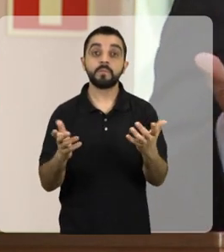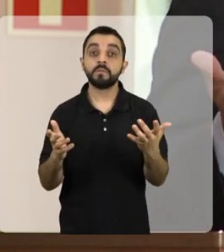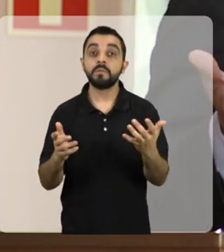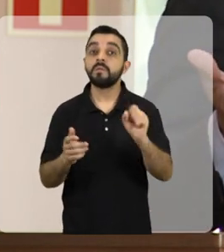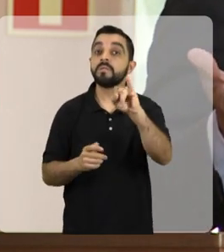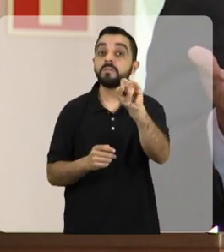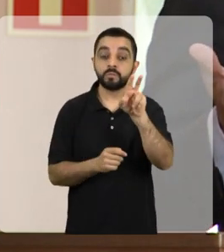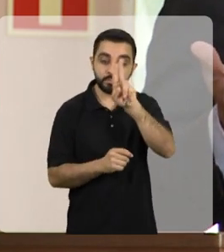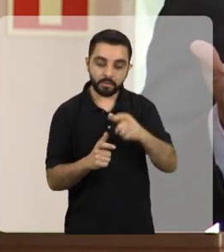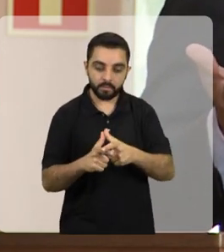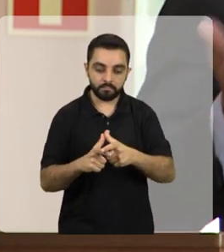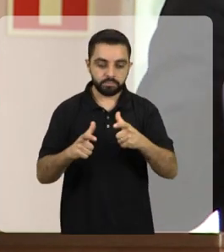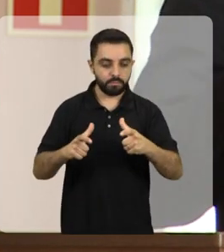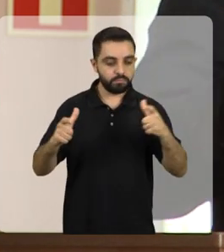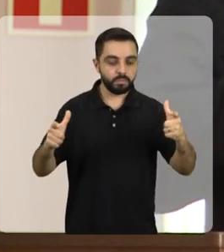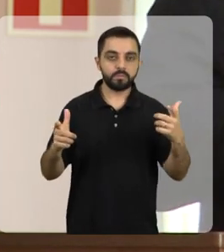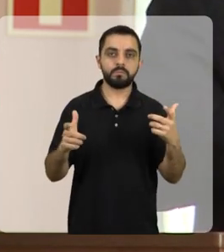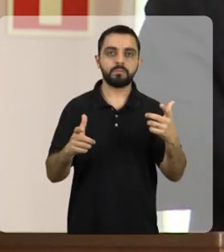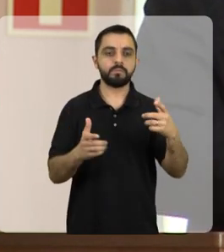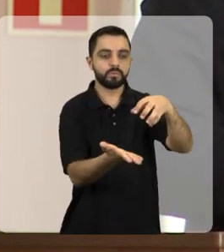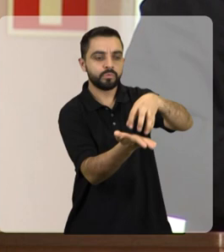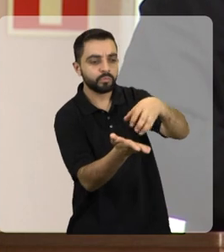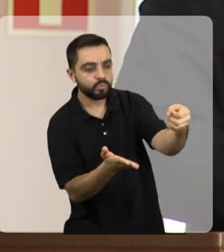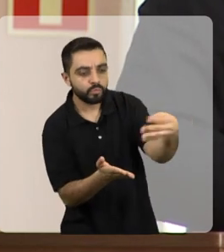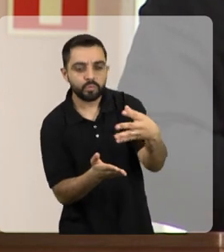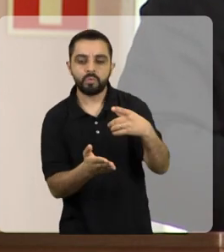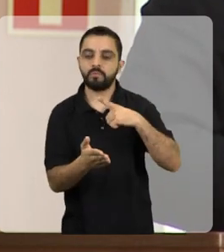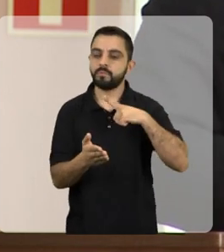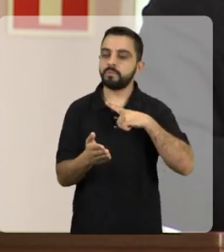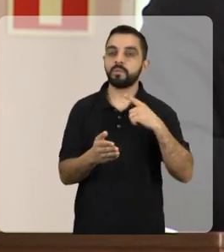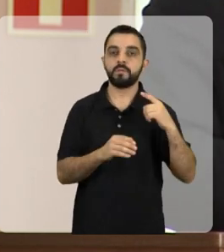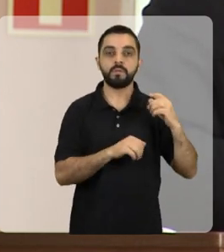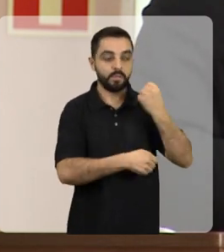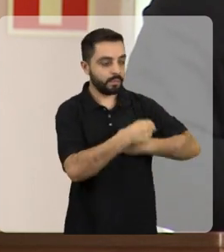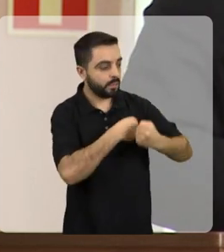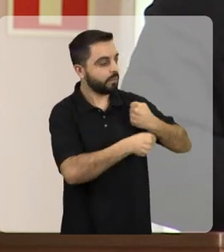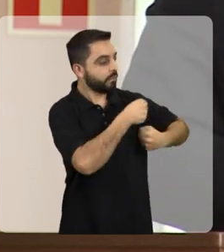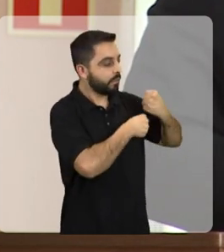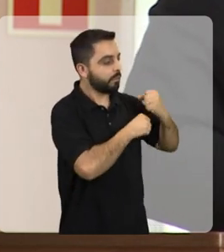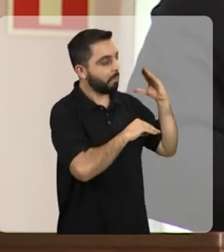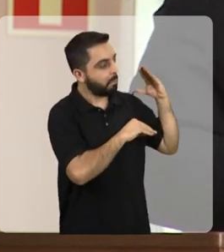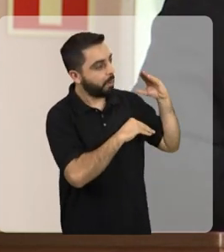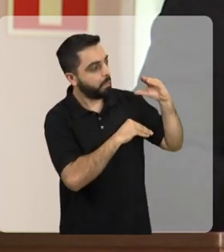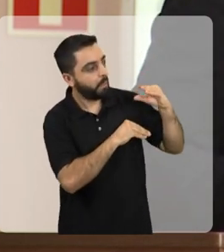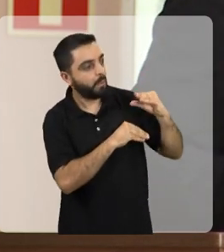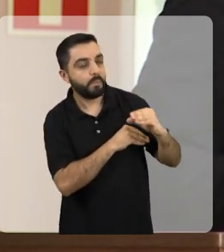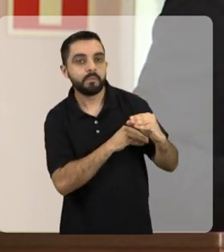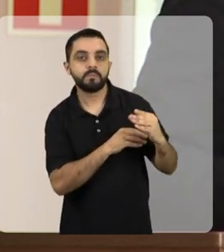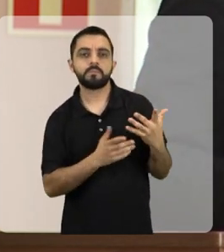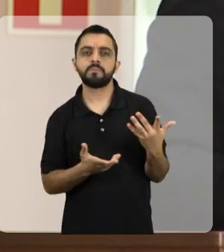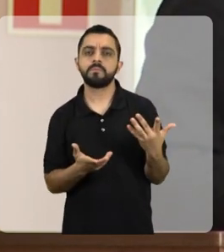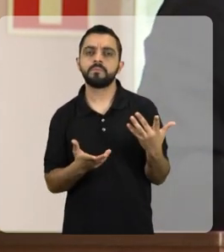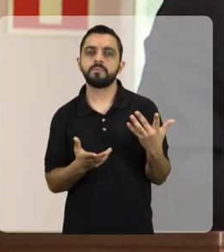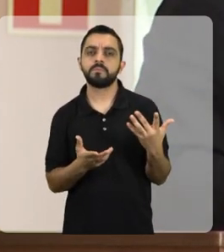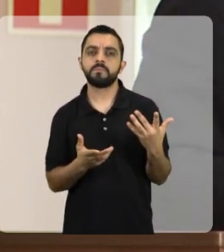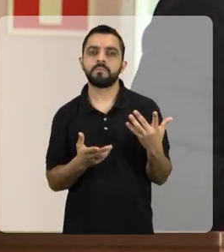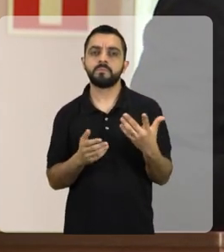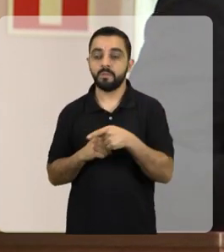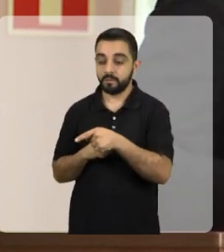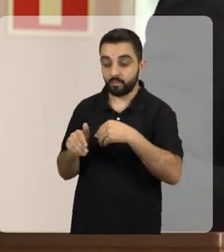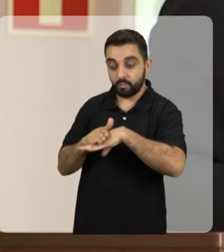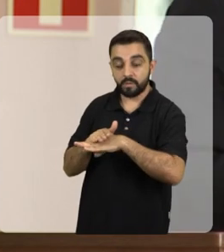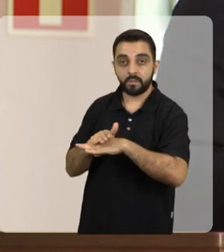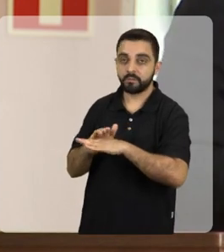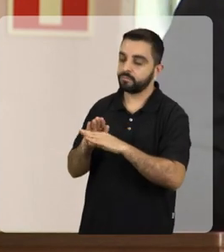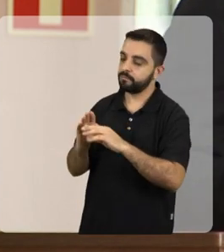cresce, na medida em que o orçamento diminui, isso ao longo dos últimos anos, devo dizer, a gordura já foi